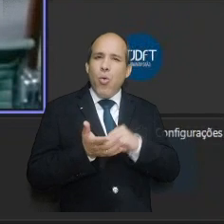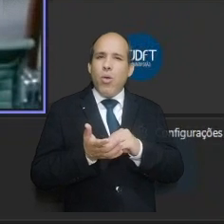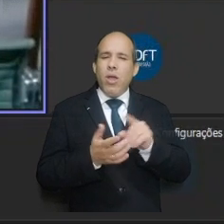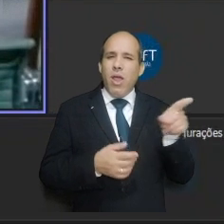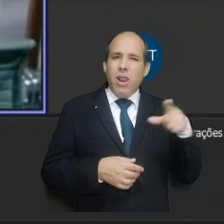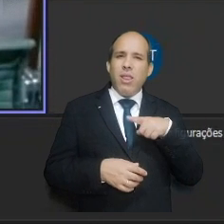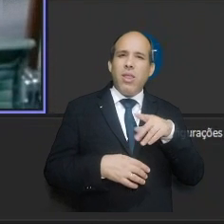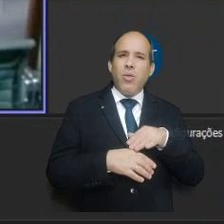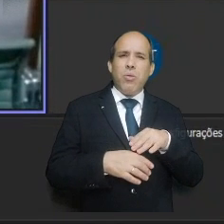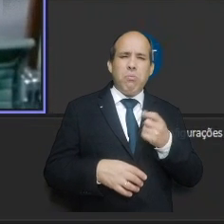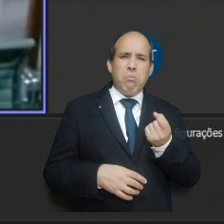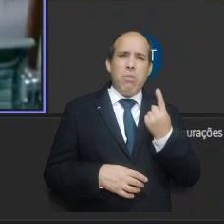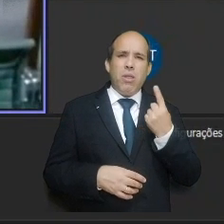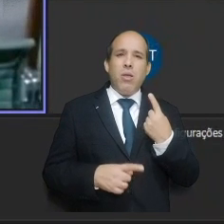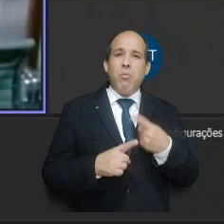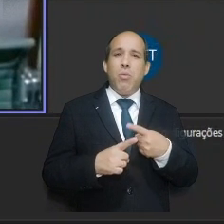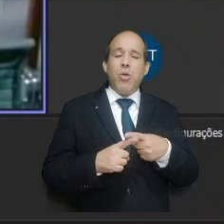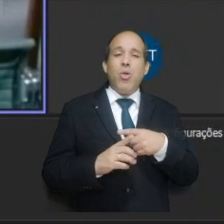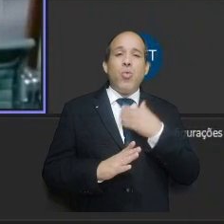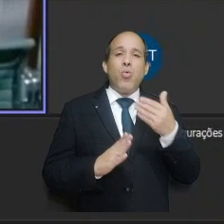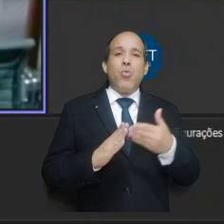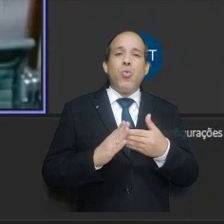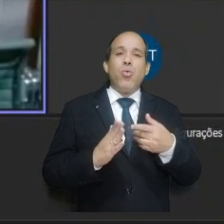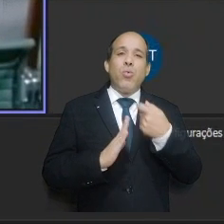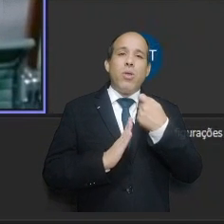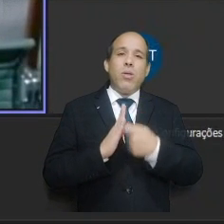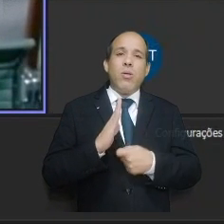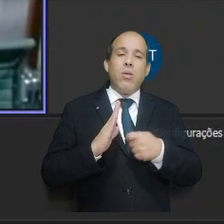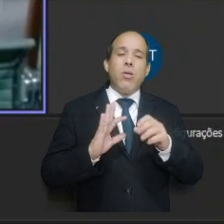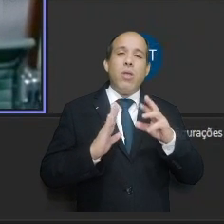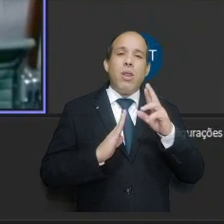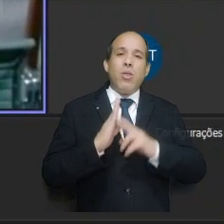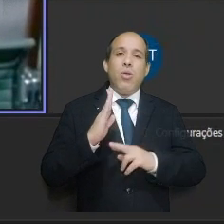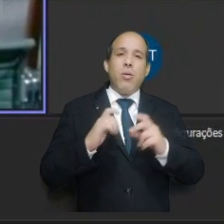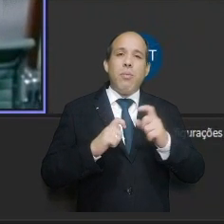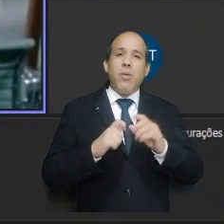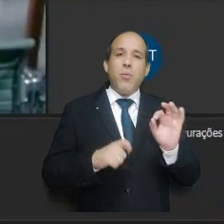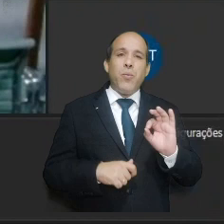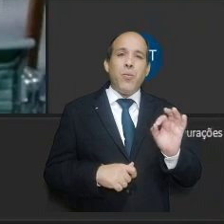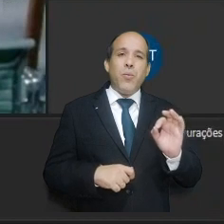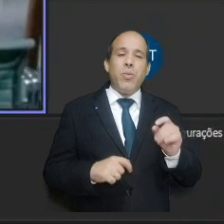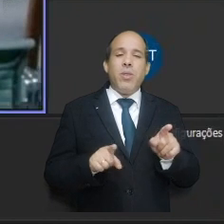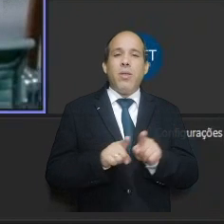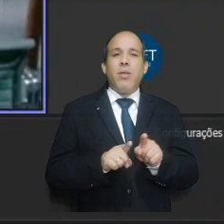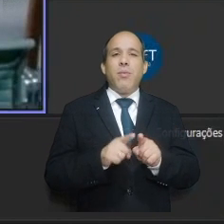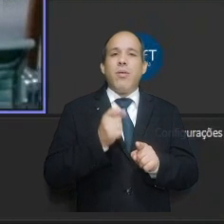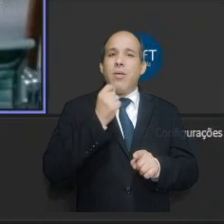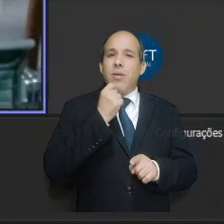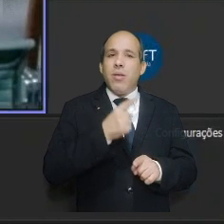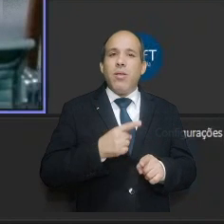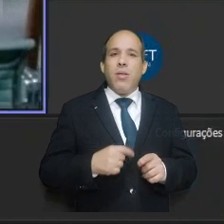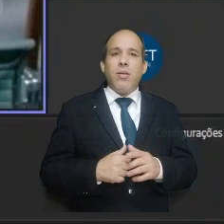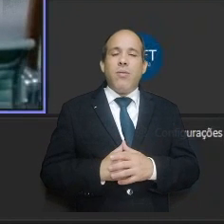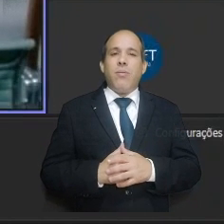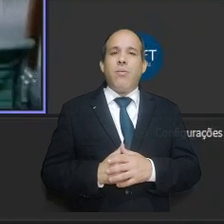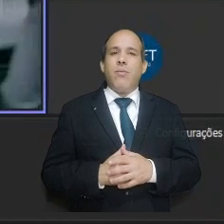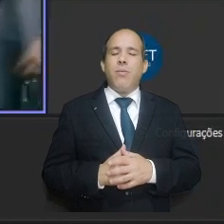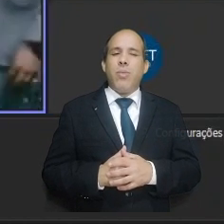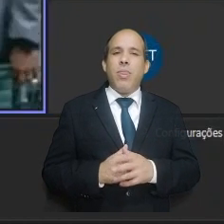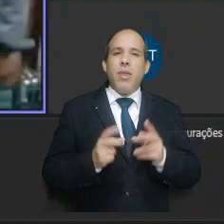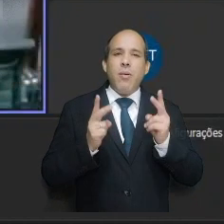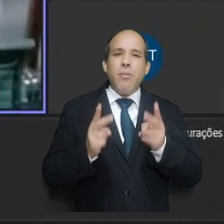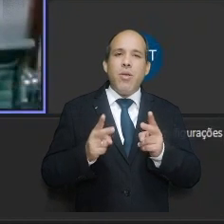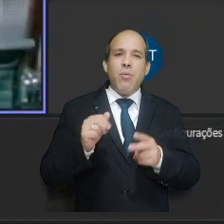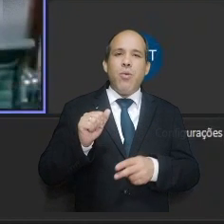essa conclusão, não se sabe, porque todos os relatórios médicos não constam. O que é mais engraçado ainda no